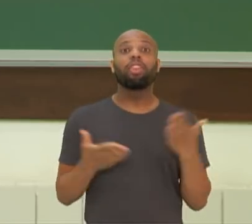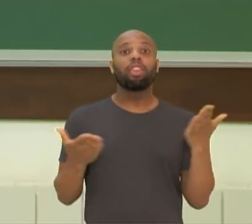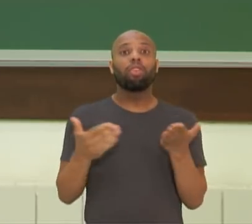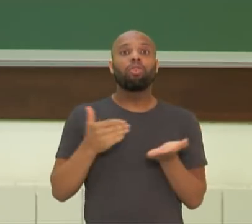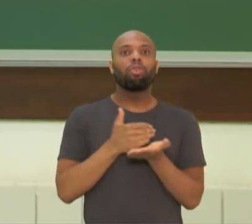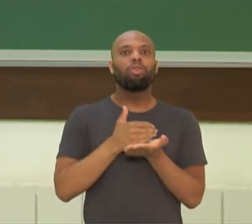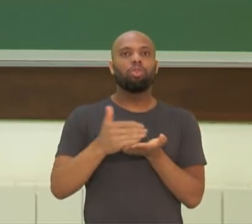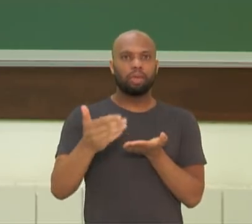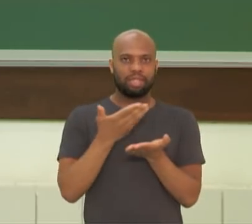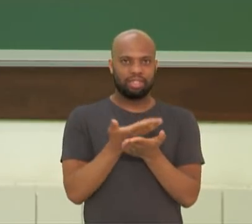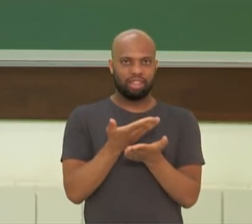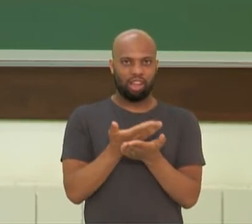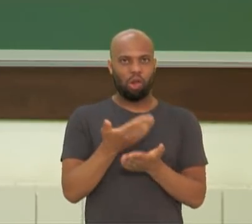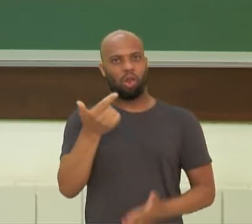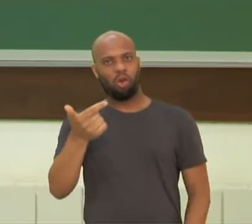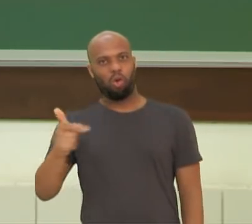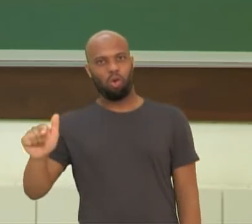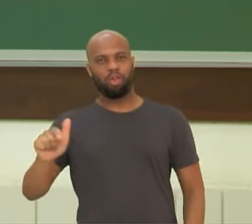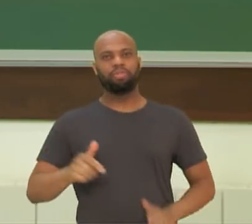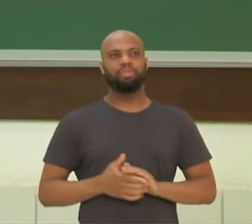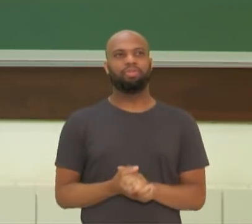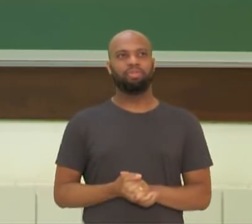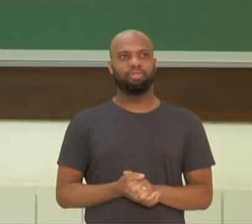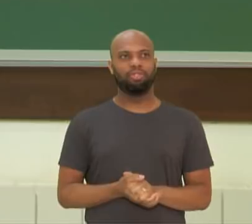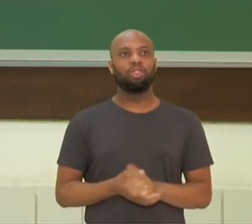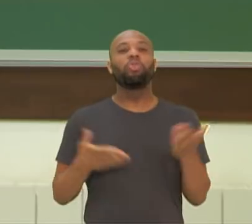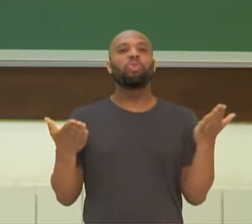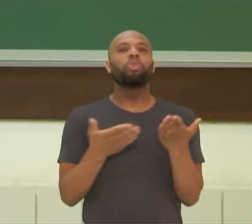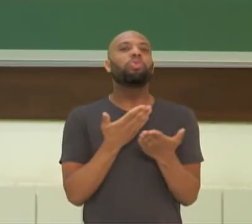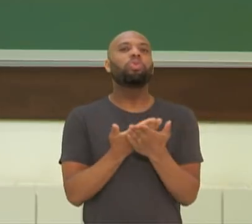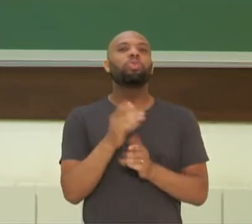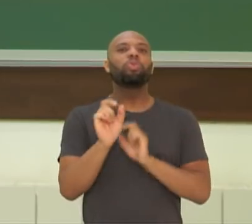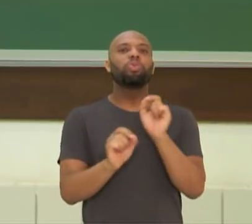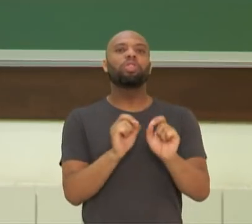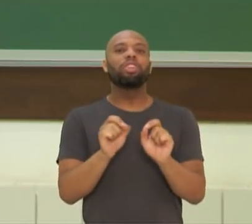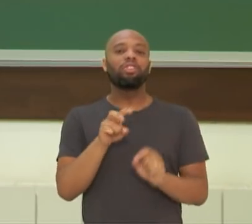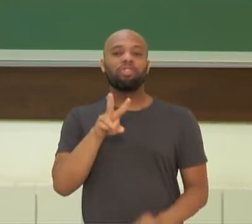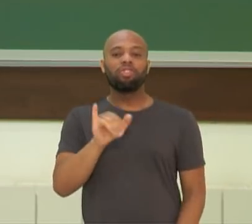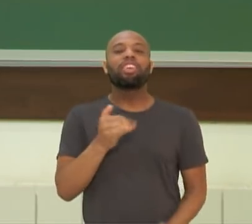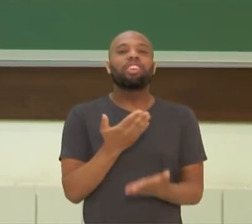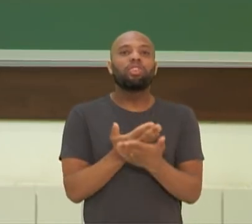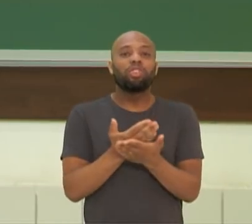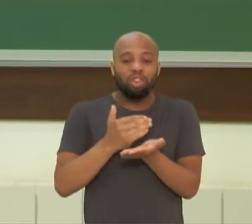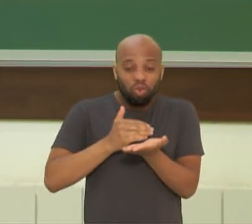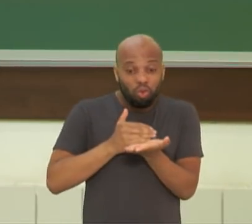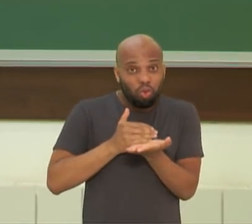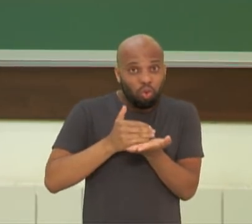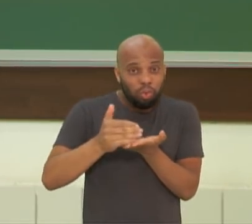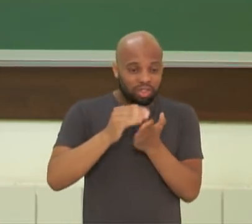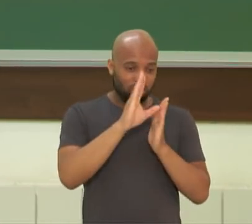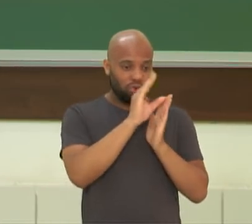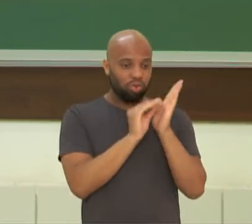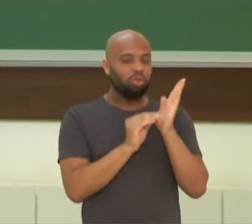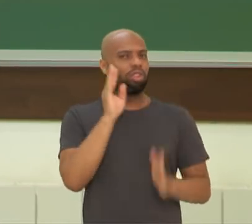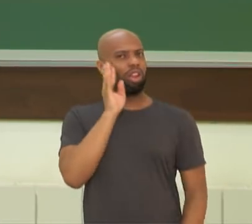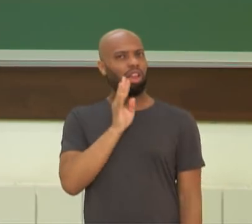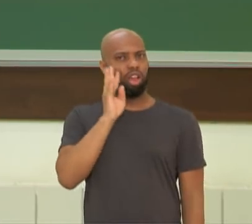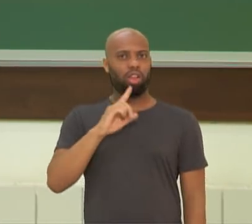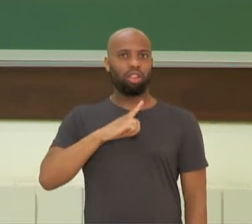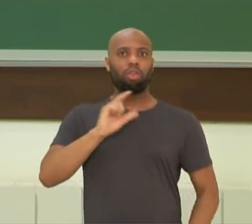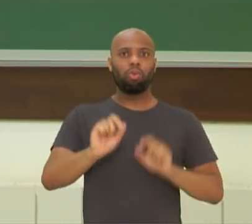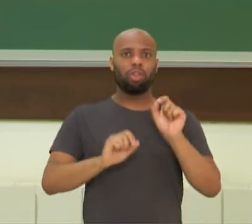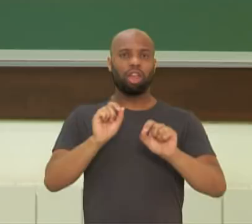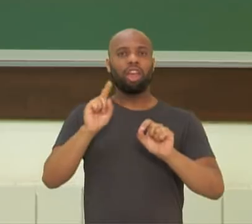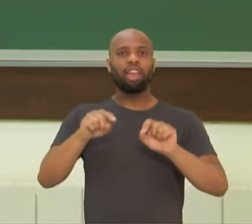vamos lá, dar início a mais uma aula e na aula de hoje nós vamos dar início a um conteúdo muito legal que é